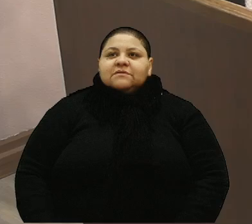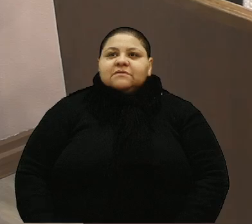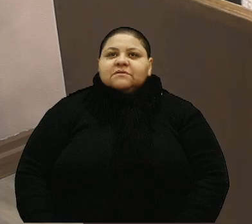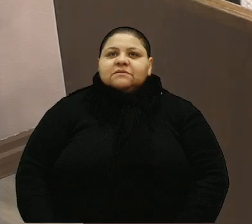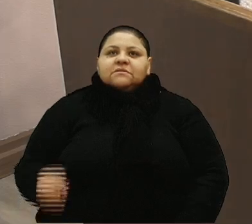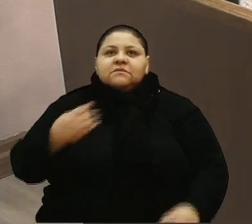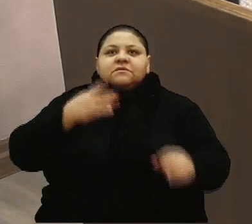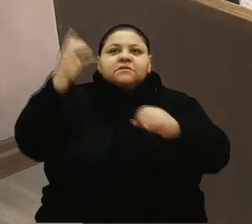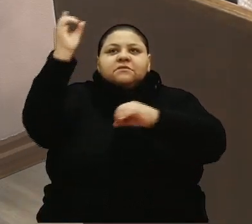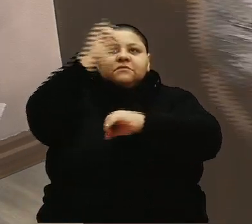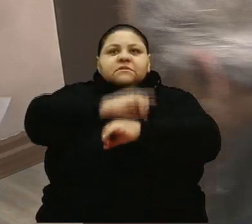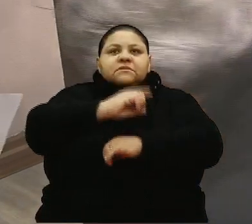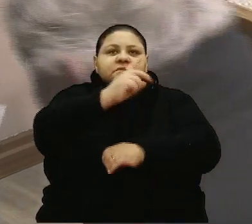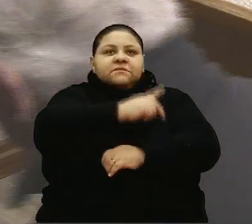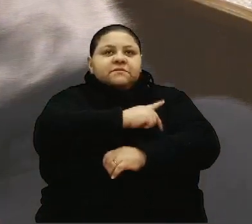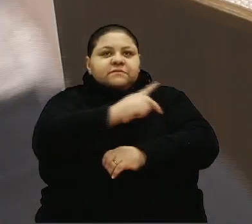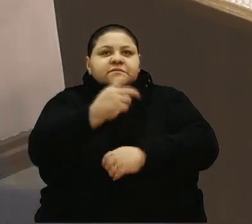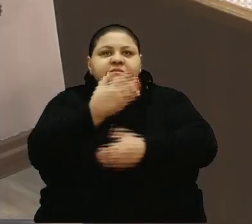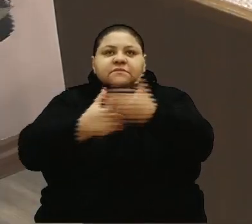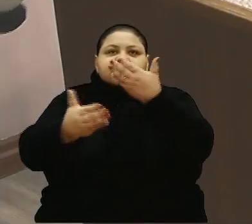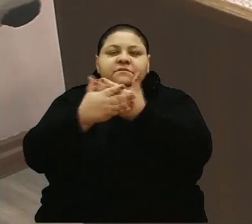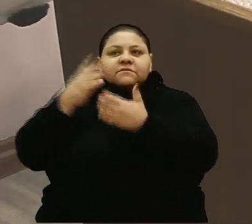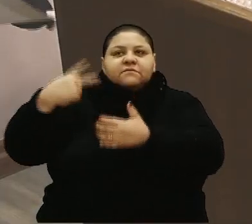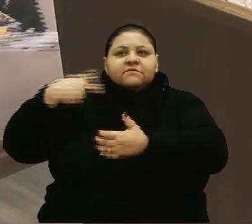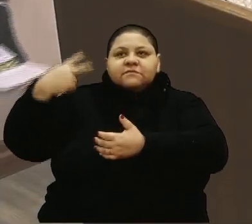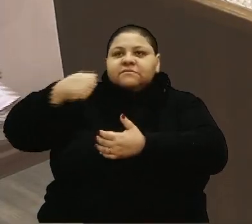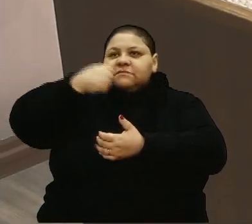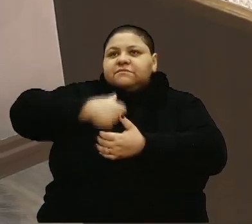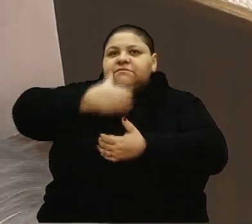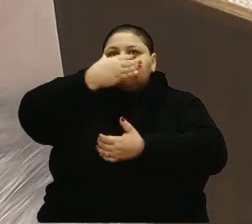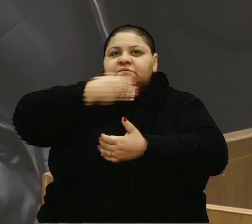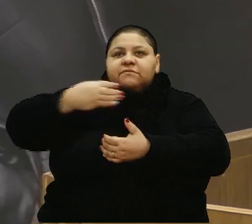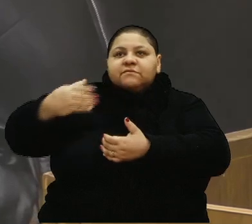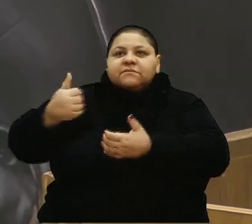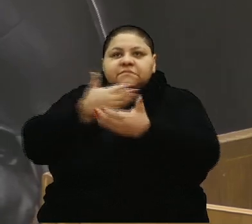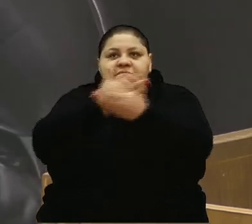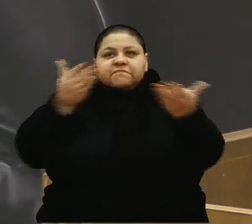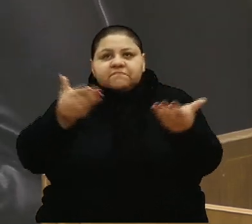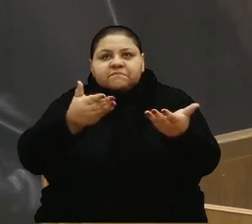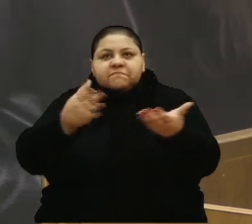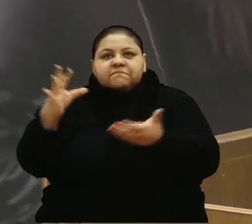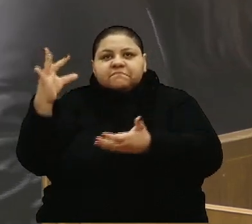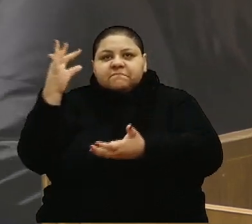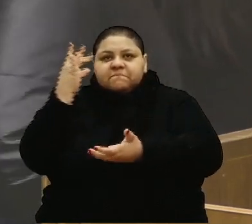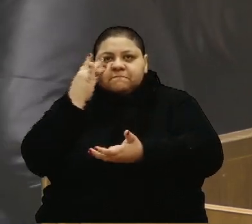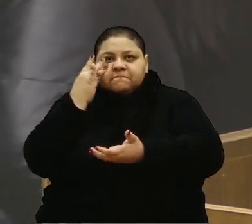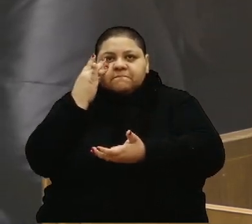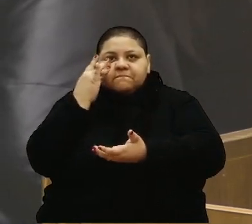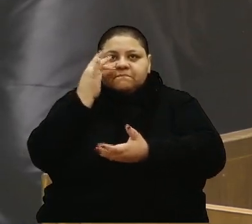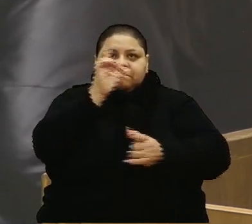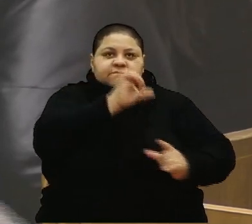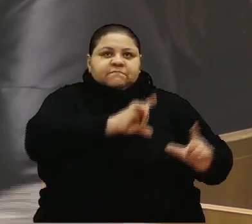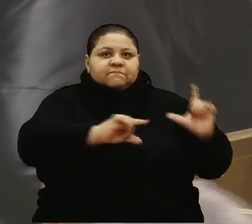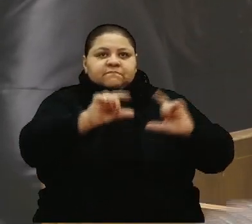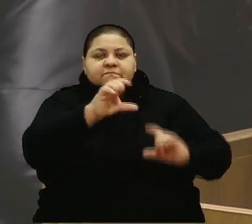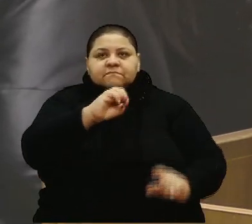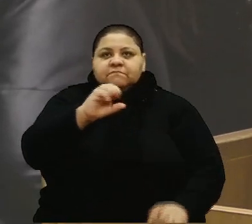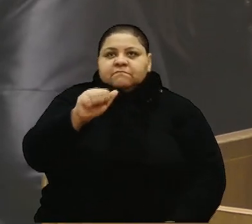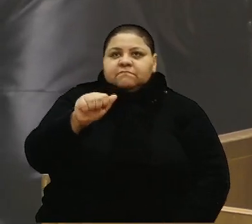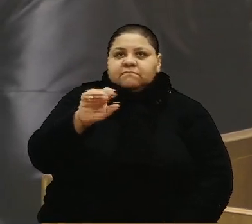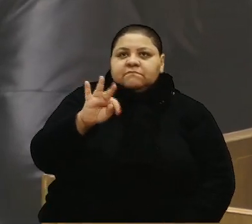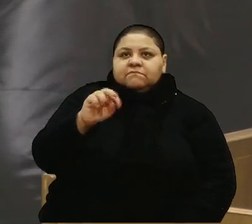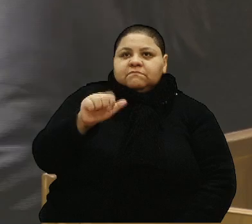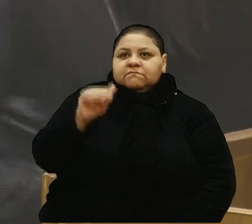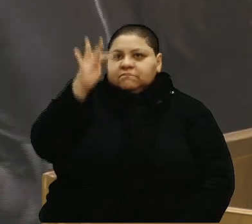Bom dia ao senhor presidente, todos os vereadores e vereadoras, pessoal aqui presente. Murialdo Santa Fé,